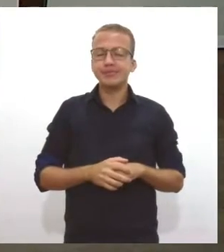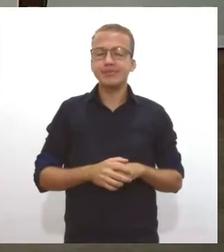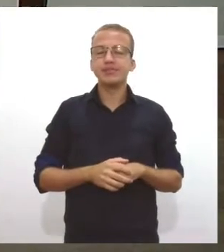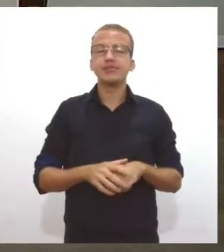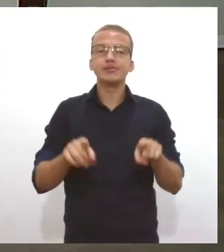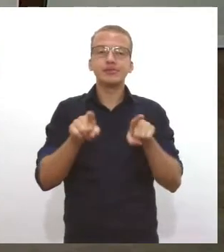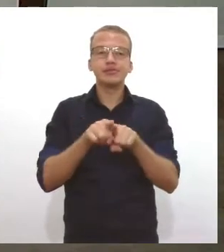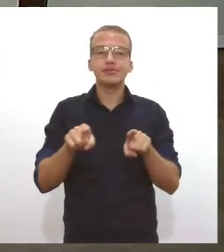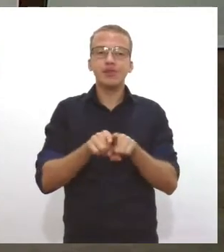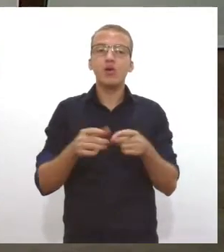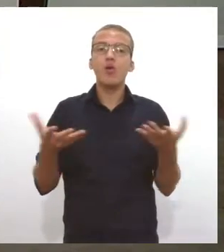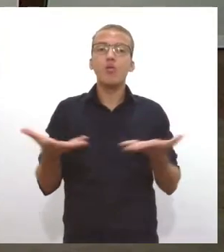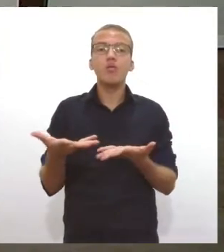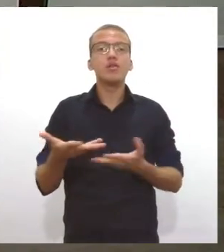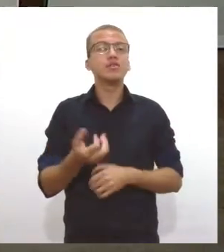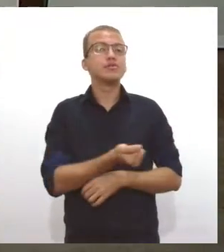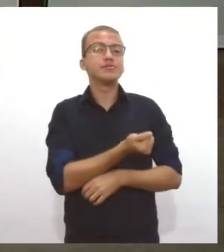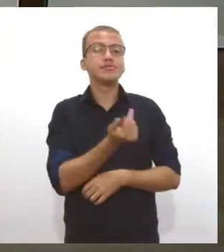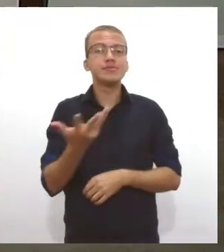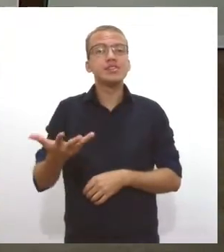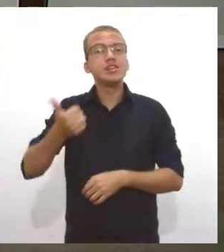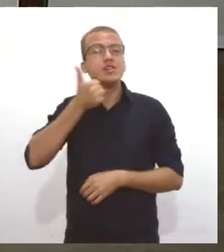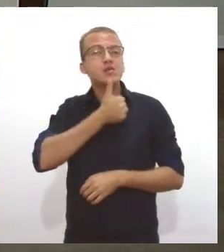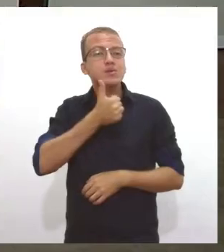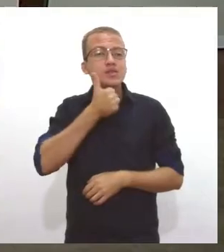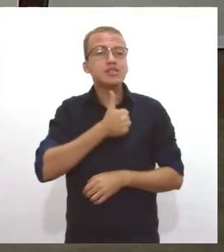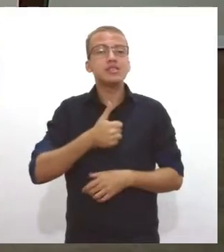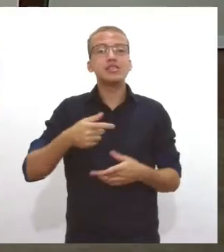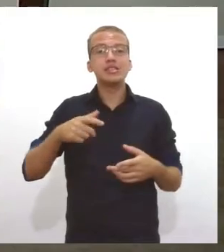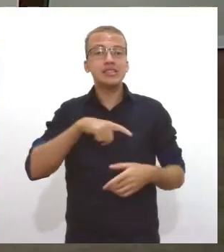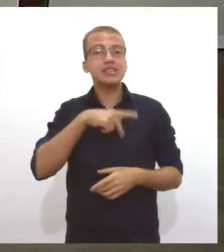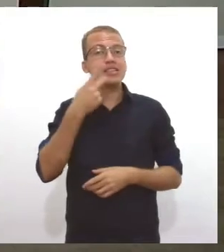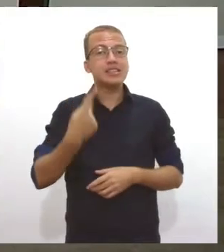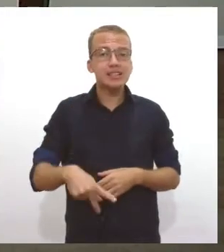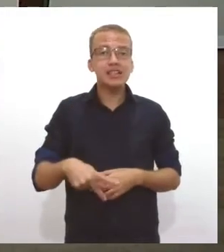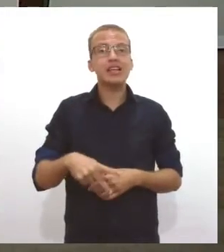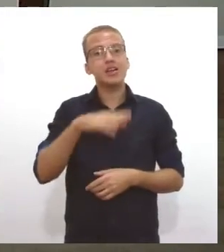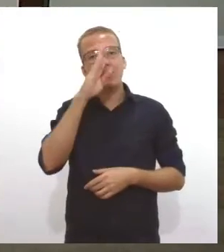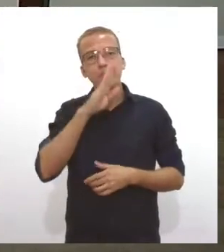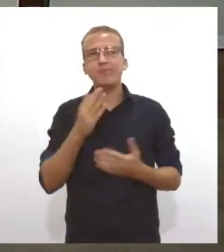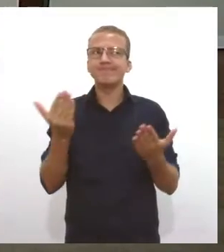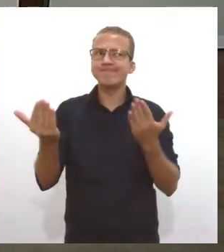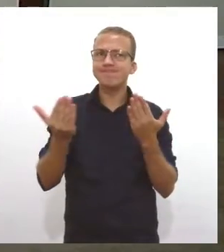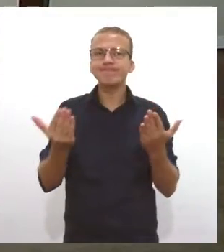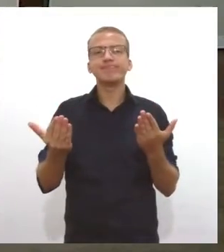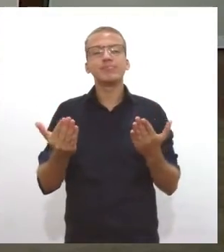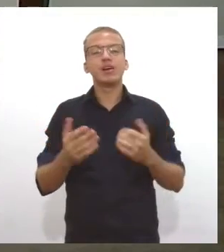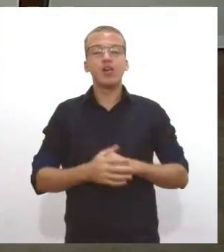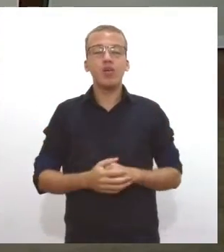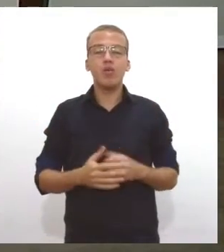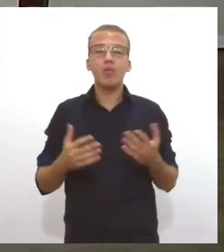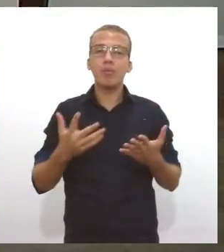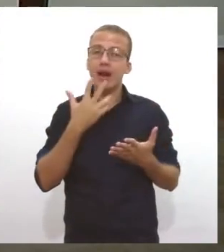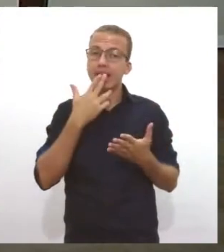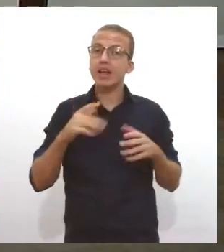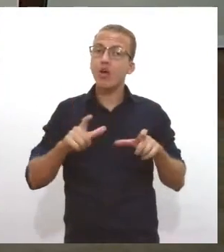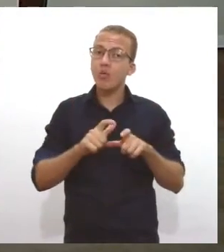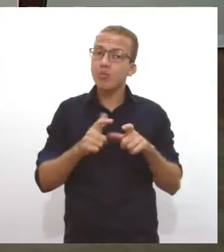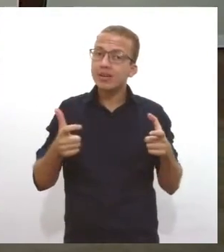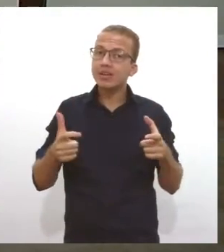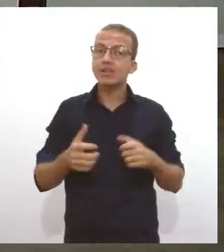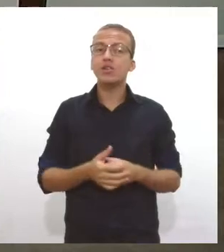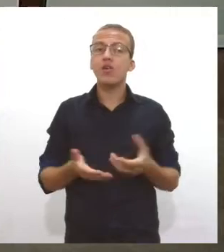mas em relação ao número de mulheres que existem na população brasileira né É mas bem crescendo é para você